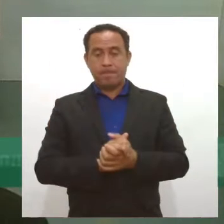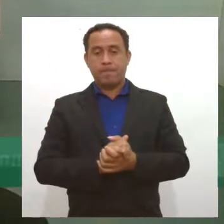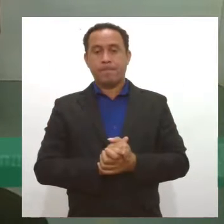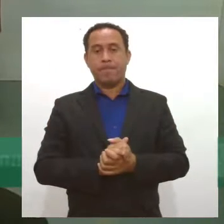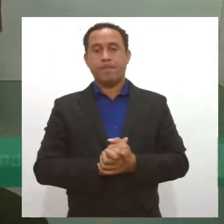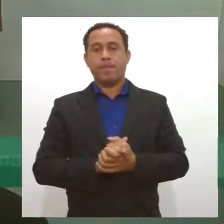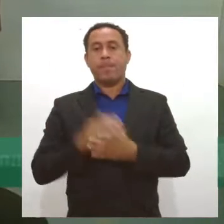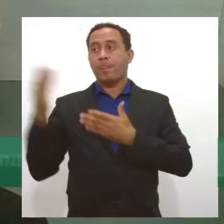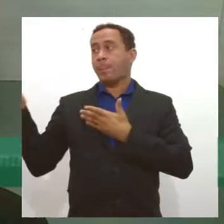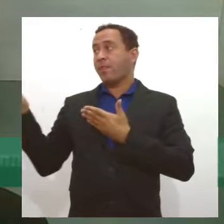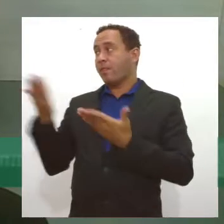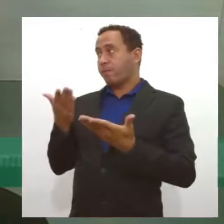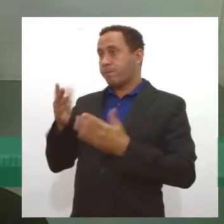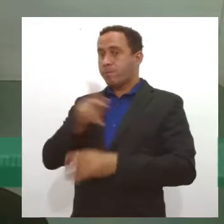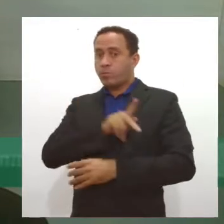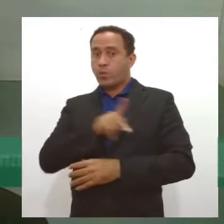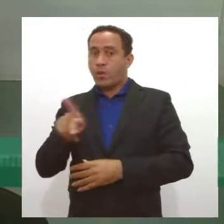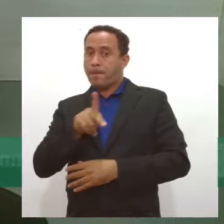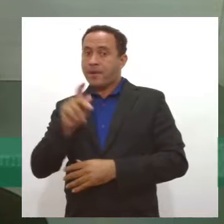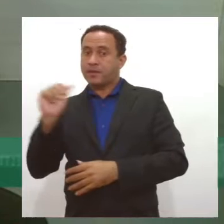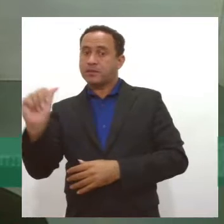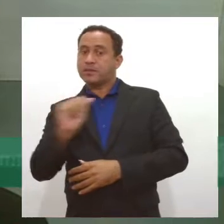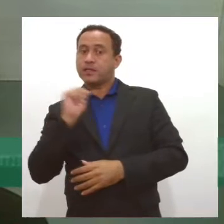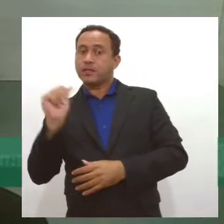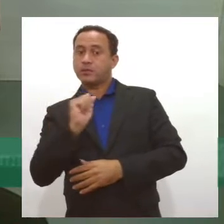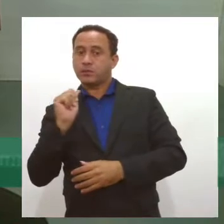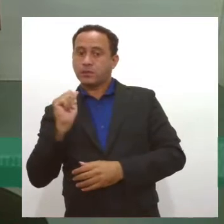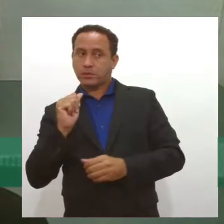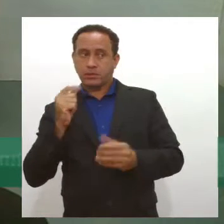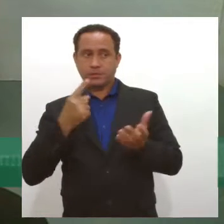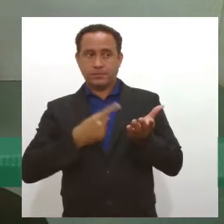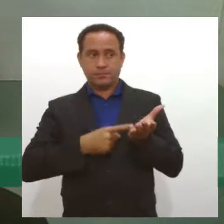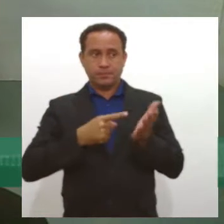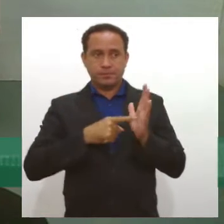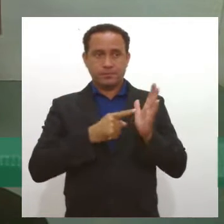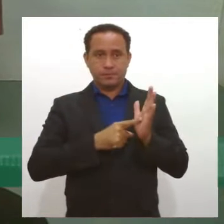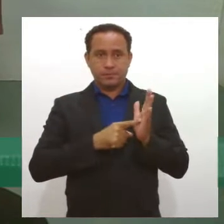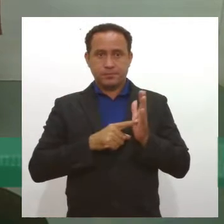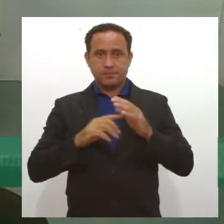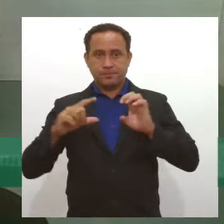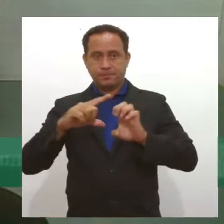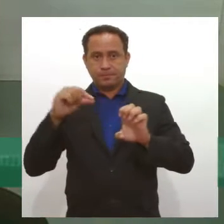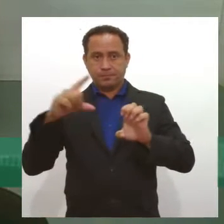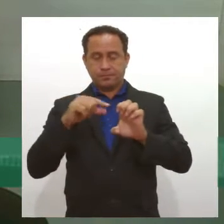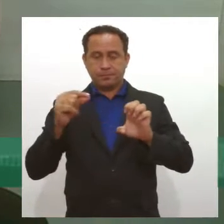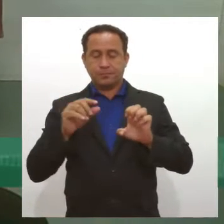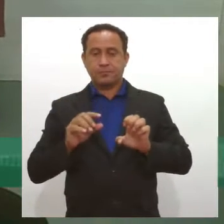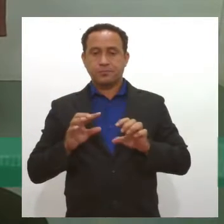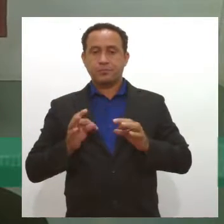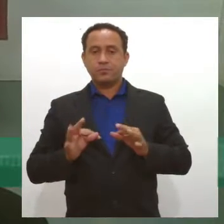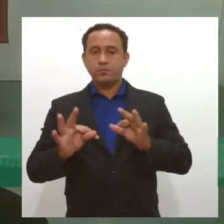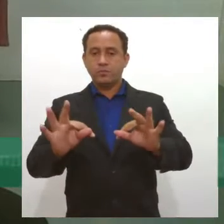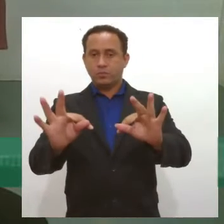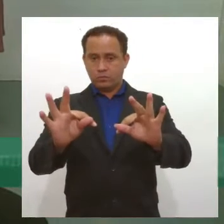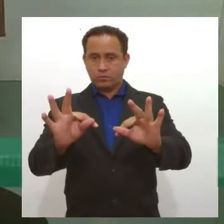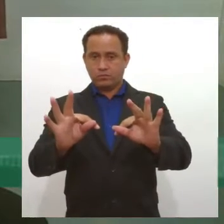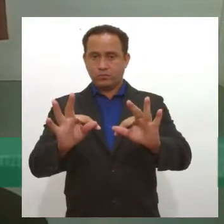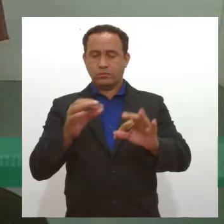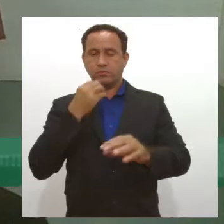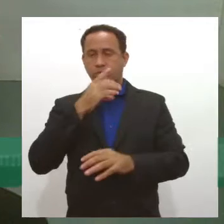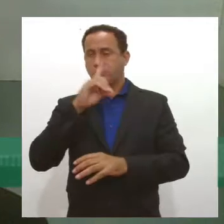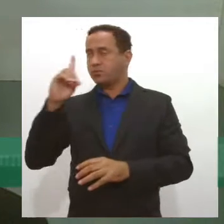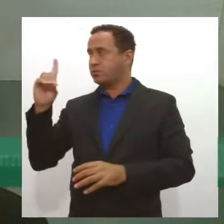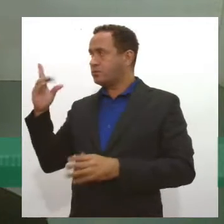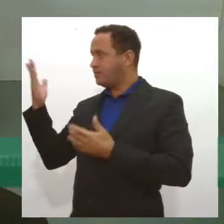está convidando aí o presidente da Associação de Startups e Empreendedores Digitais, Hugo Gialanza. Bom dia, Hugo,